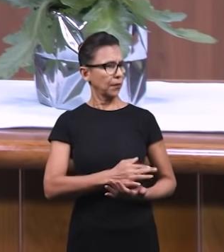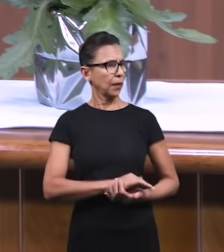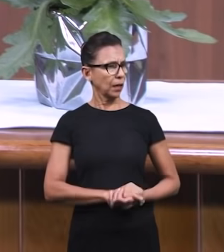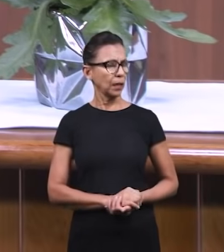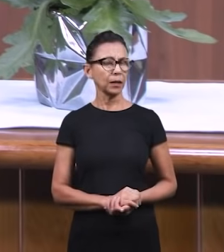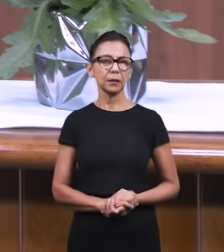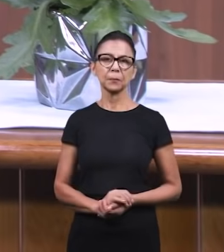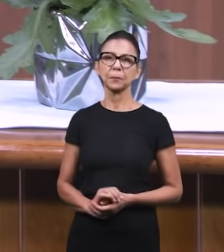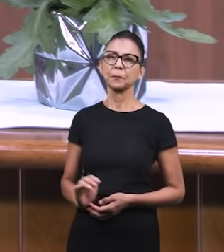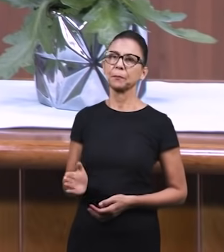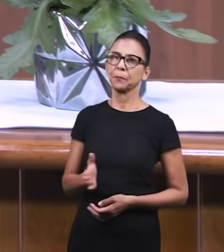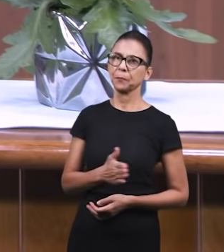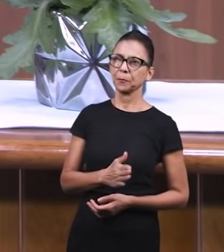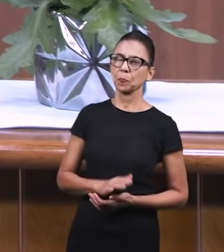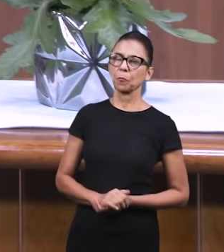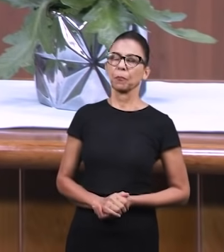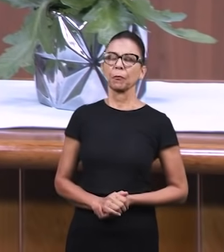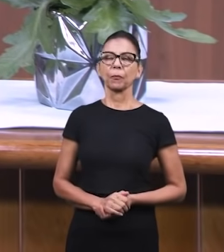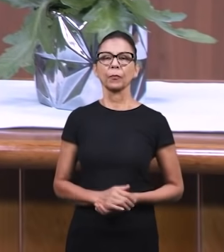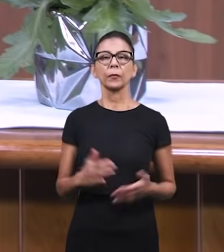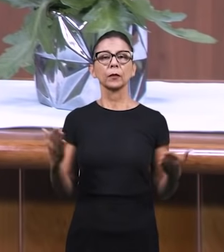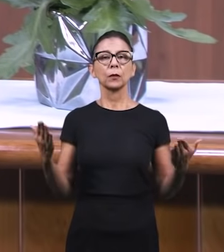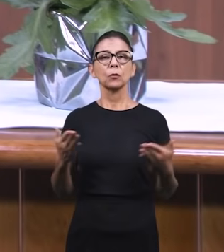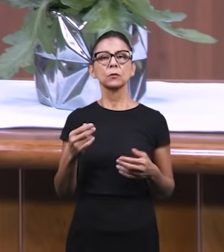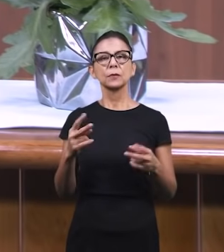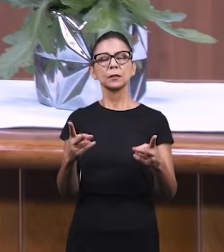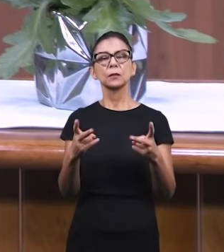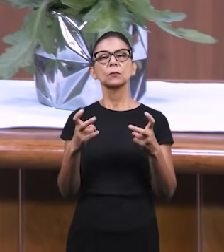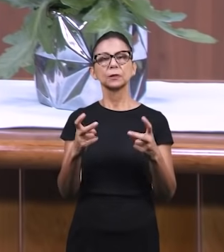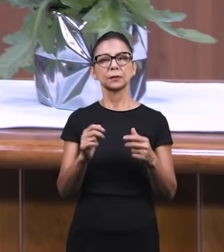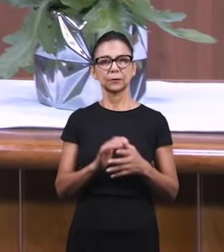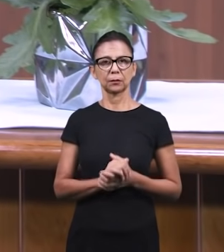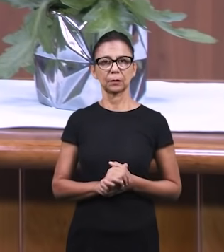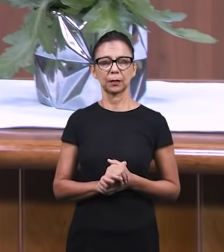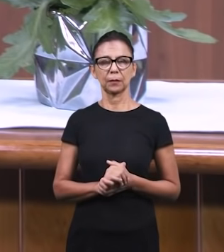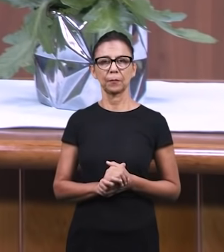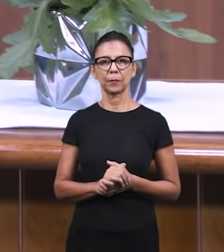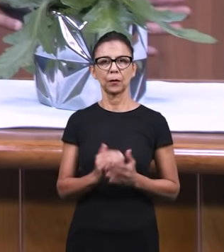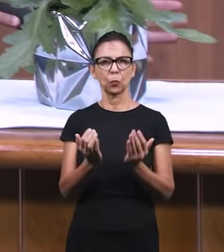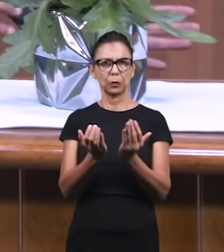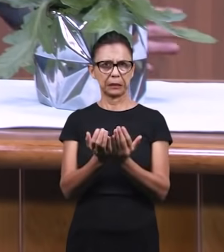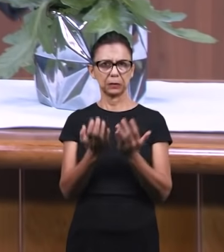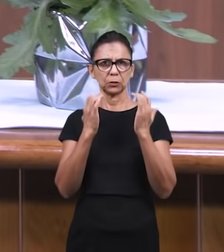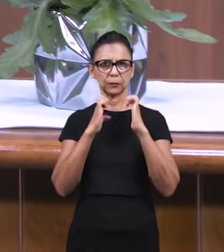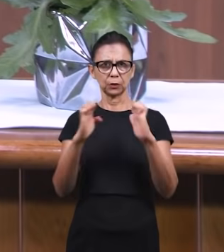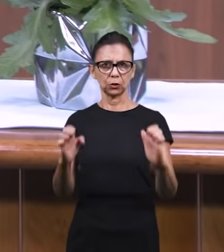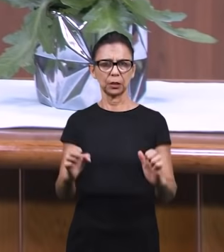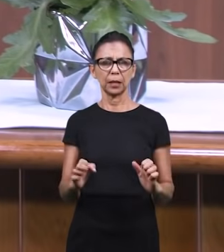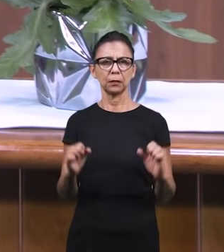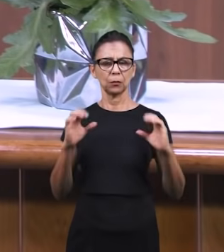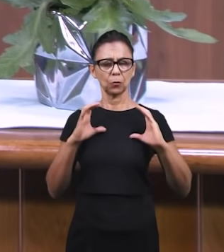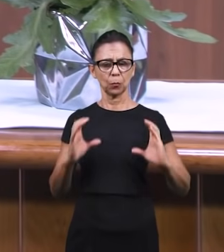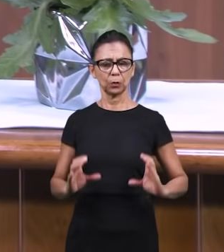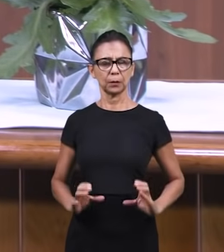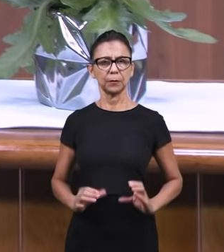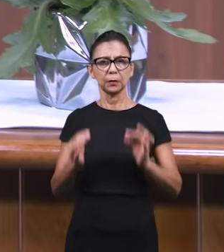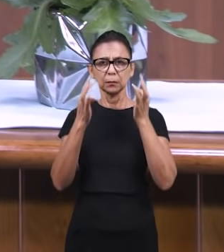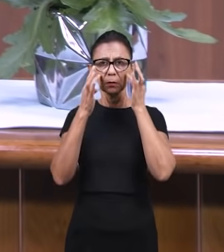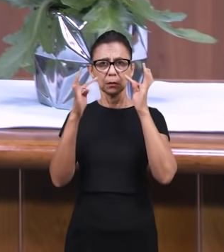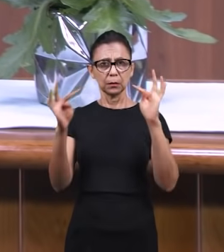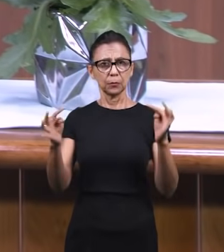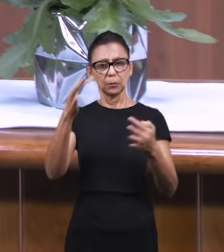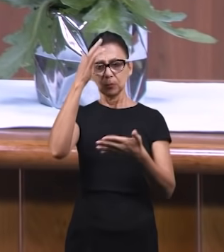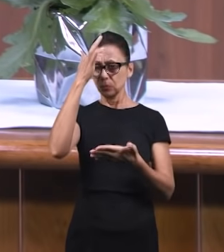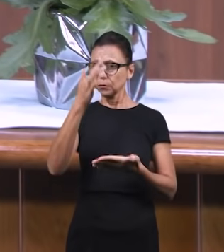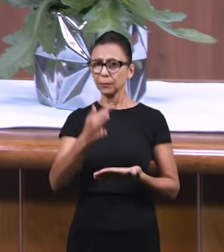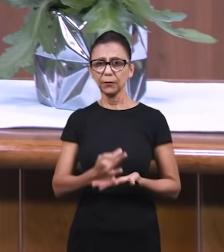um comportamento de fé. O comportamento daquele que serve ao Senhor é um comportamento de fé. E a obra do Espírito Santo, a obra de Deus, ela tem uma